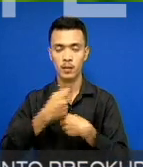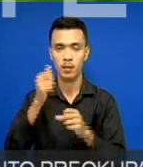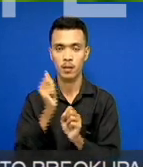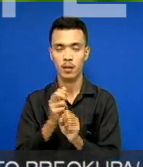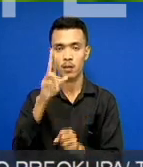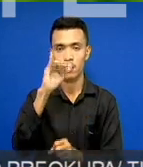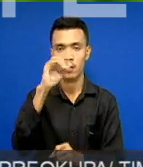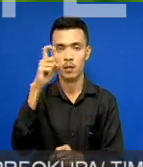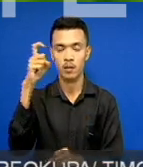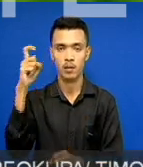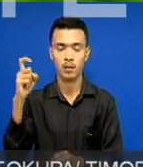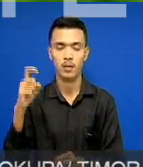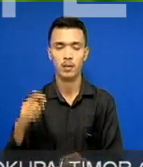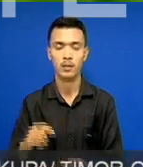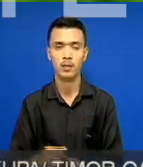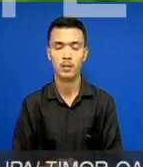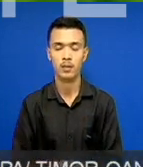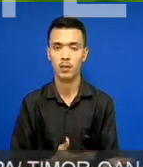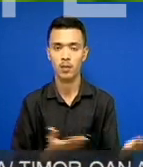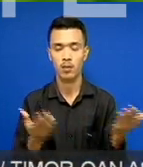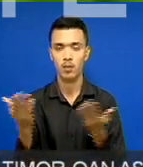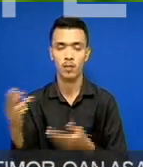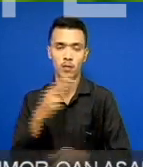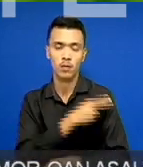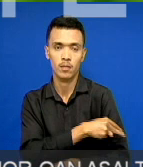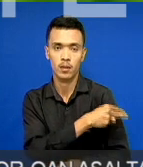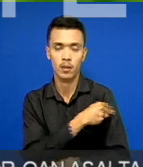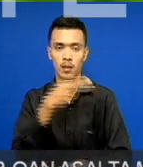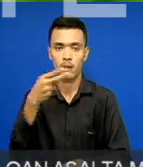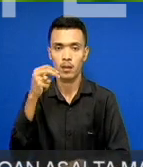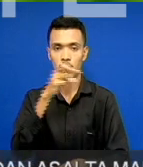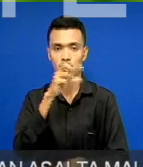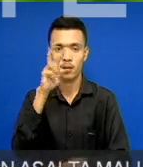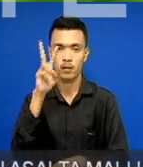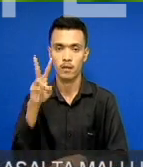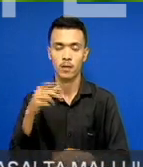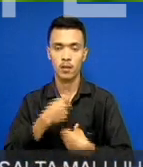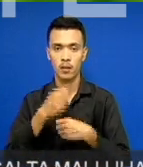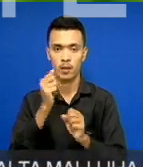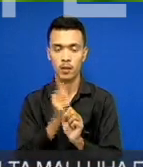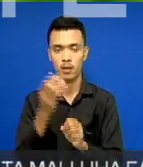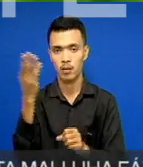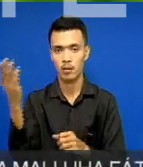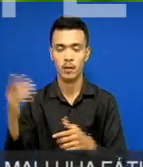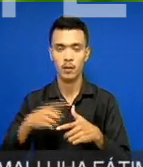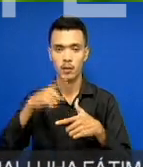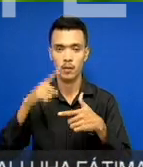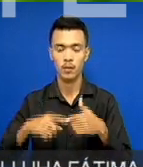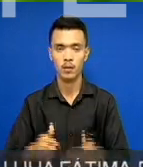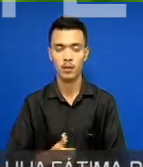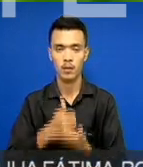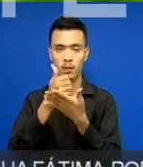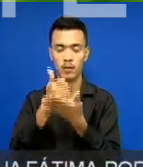ita halo referal ba hangi be sir halo raisis en ba. Depois no ko halo ne diagnostic halo